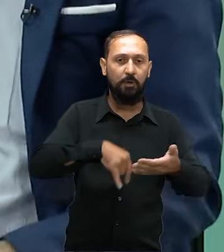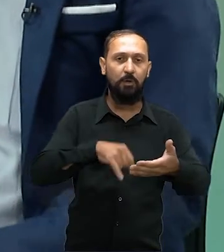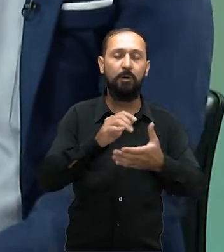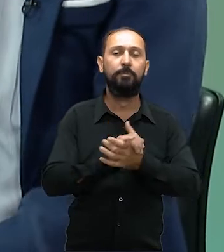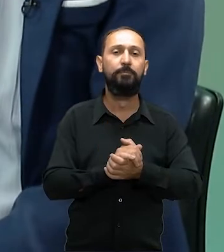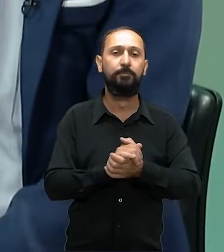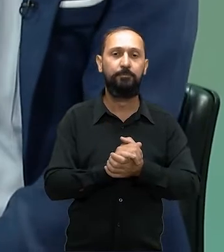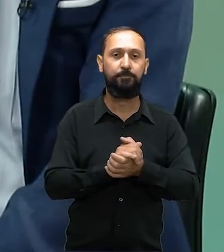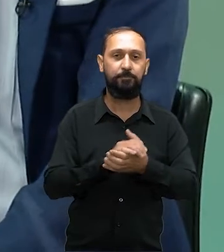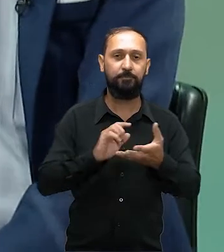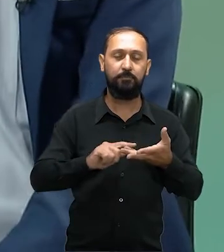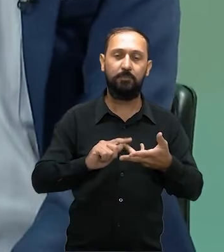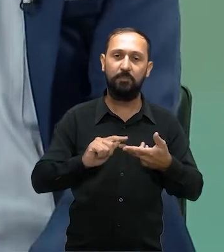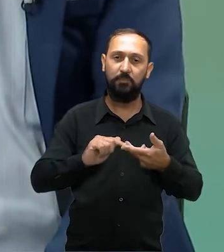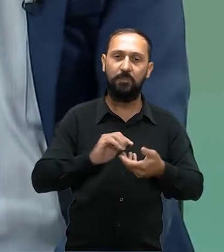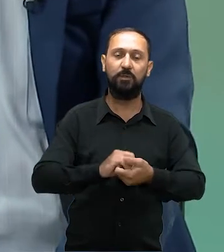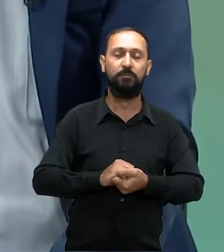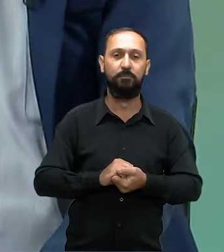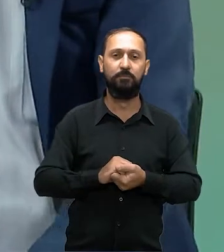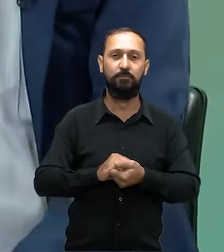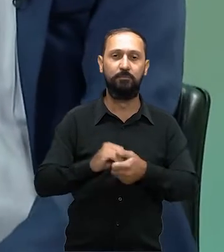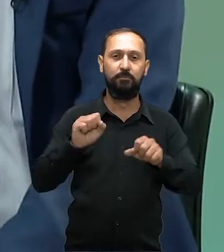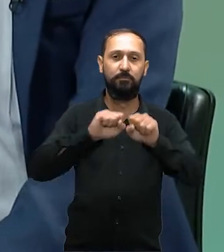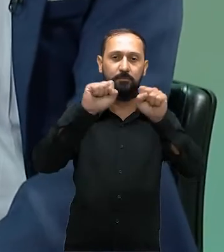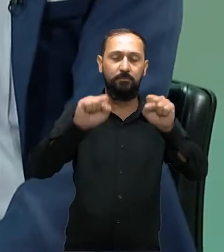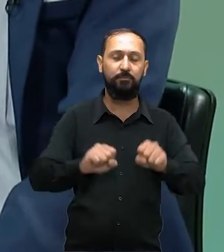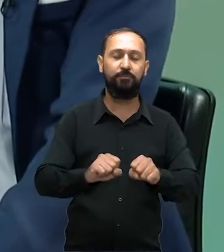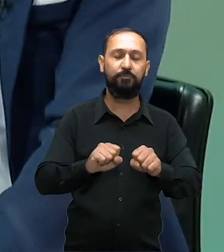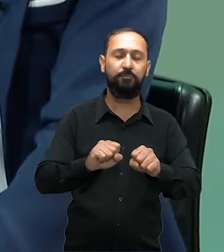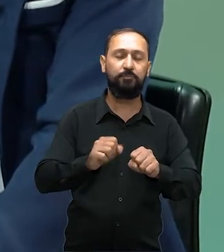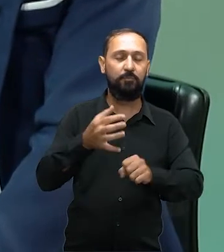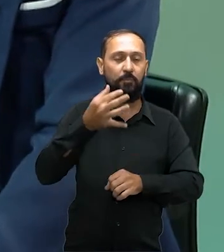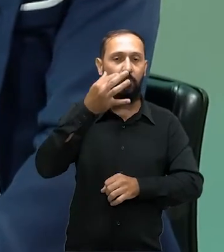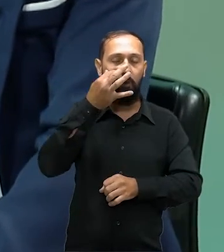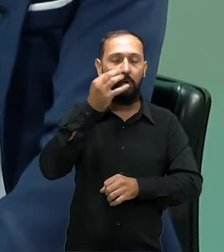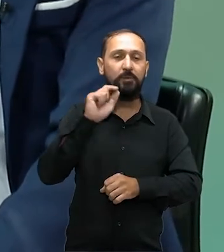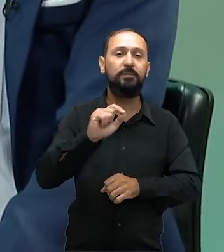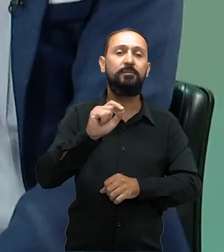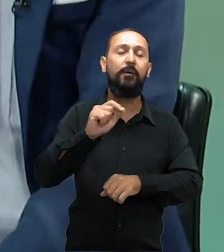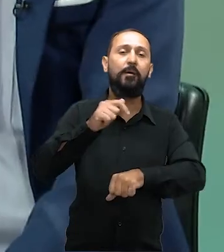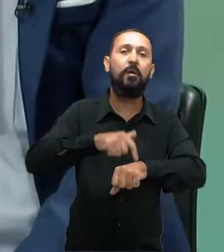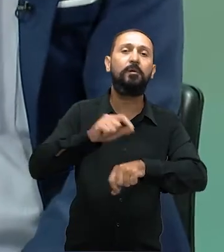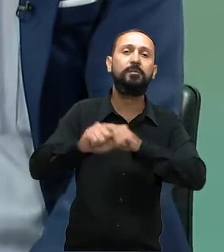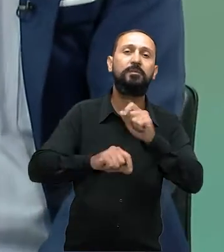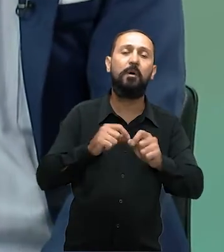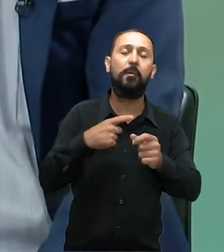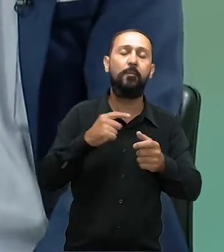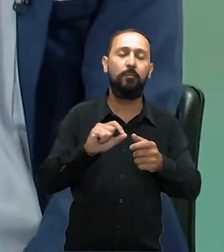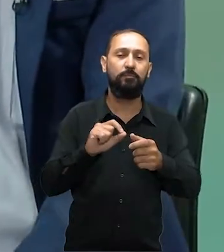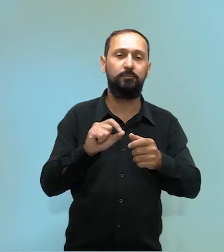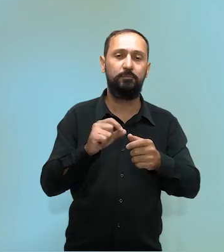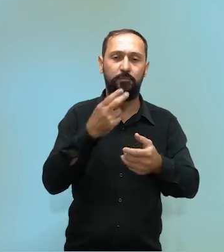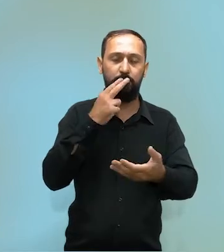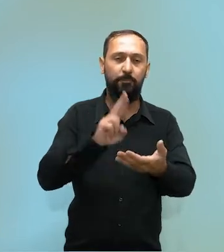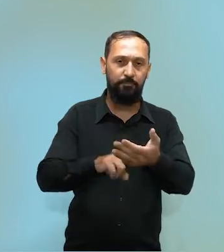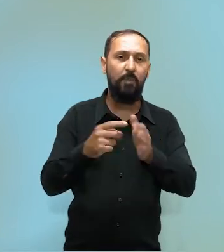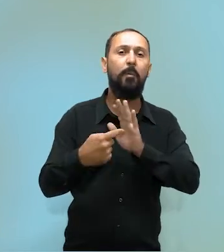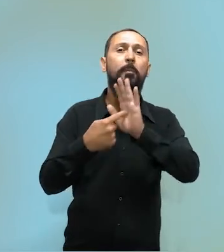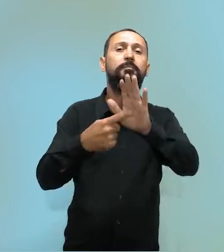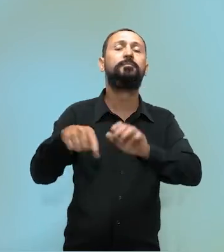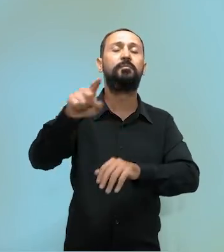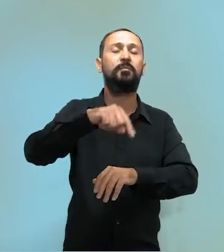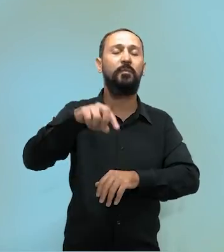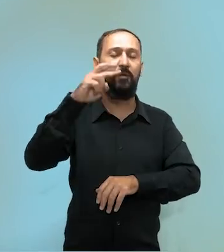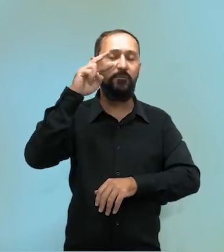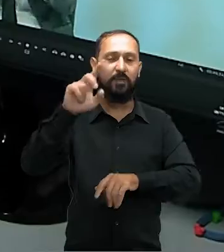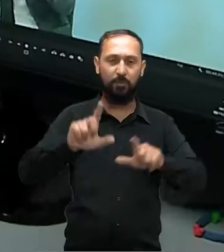nota. E, dentre outras coisas, o sistema online que a gente oferece para o cidadão, essa carta de serviço. Vamos aproveitar e